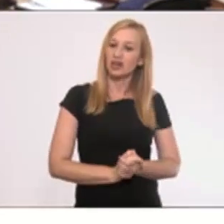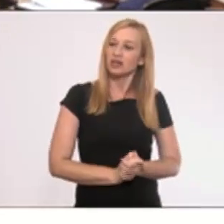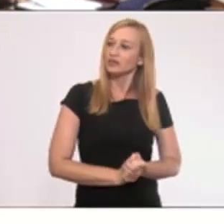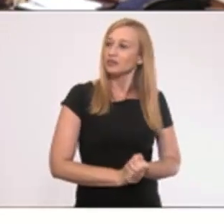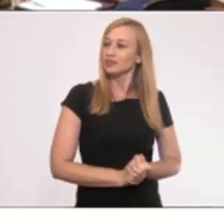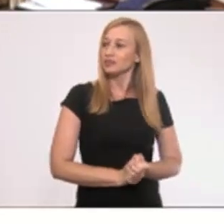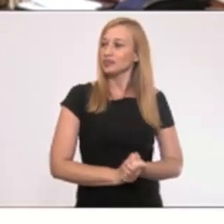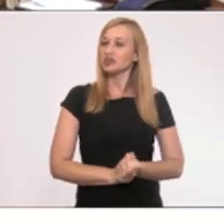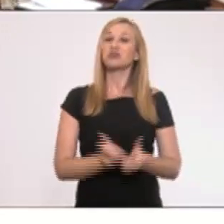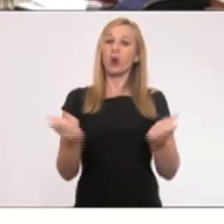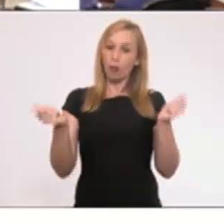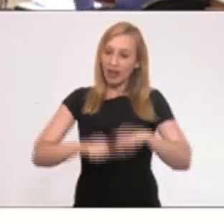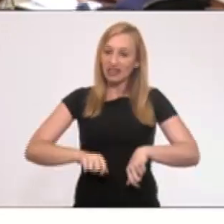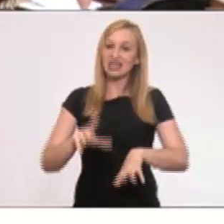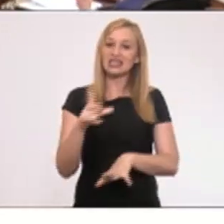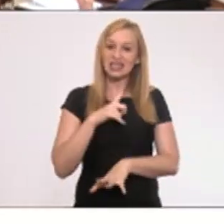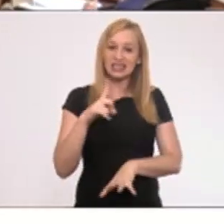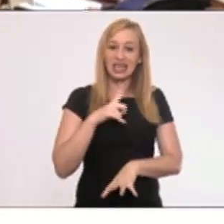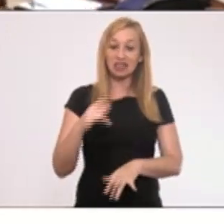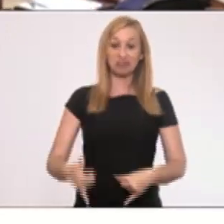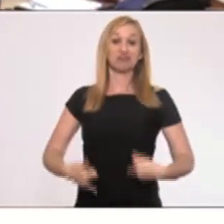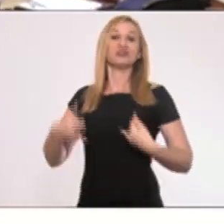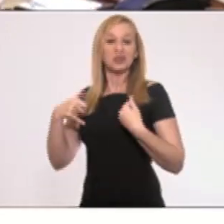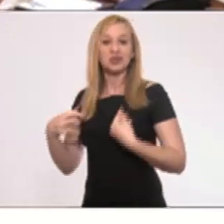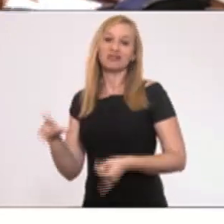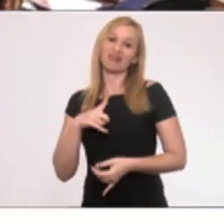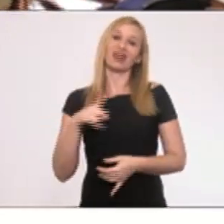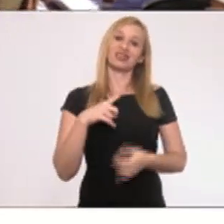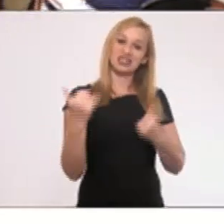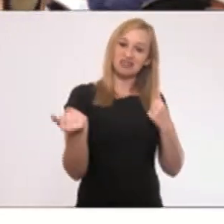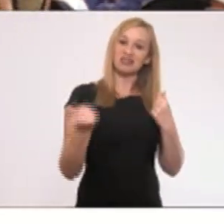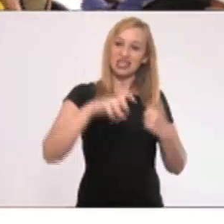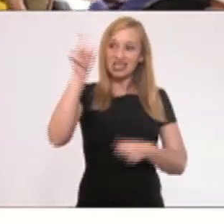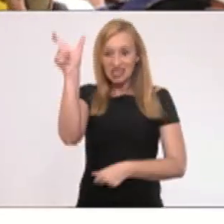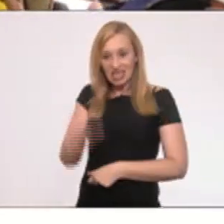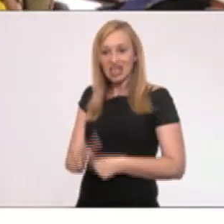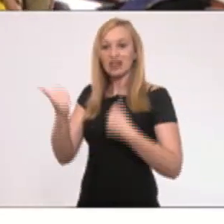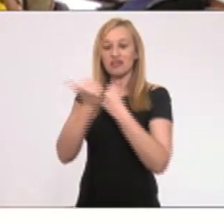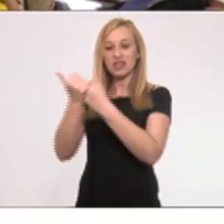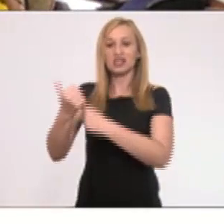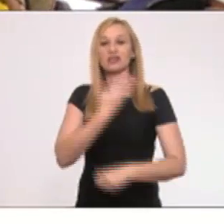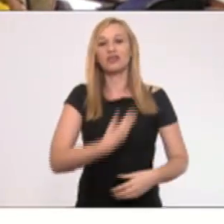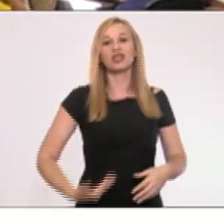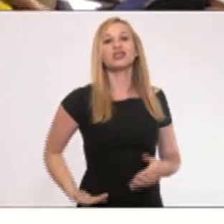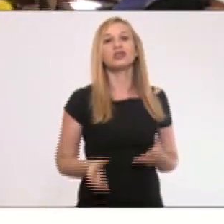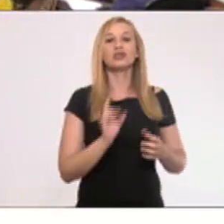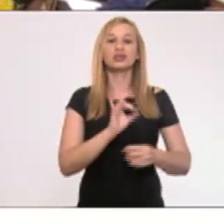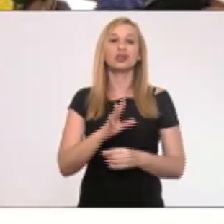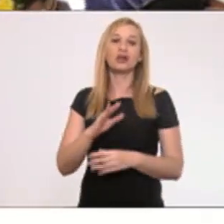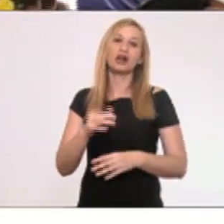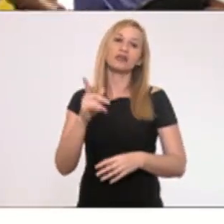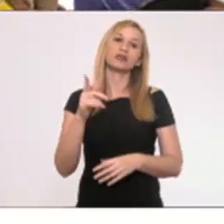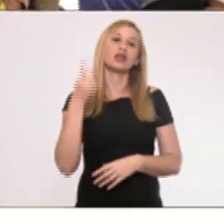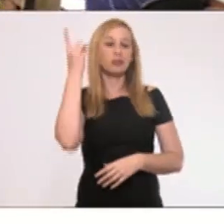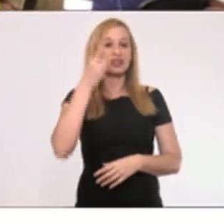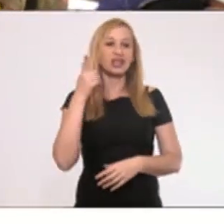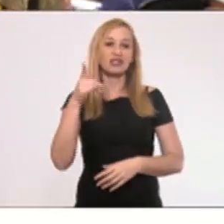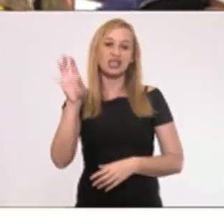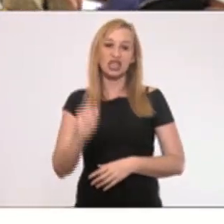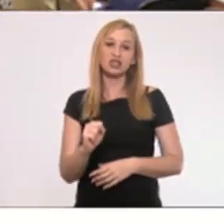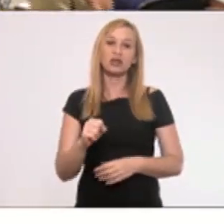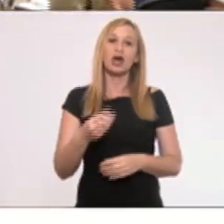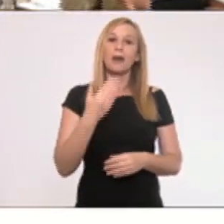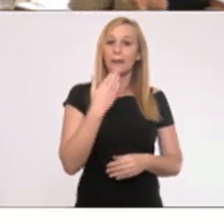trato, muito competente, que muito nos honra ser o vice-governador. Então, a mim, só cabe ao deputado Sérgio pedir um lugar na